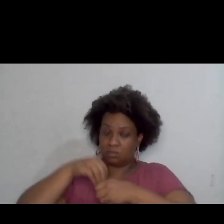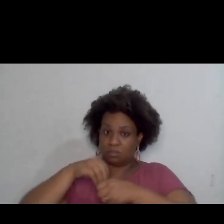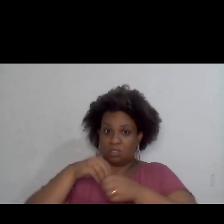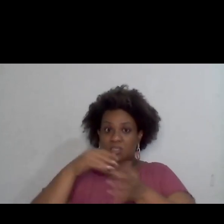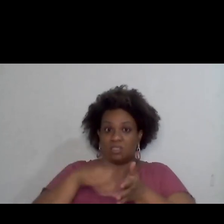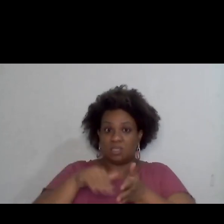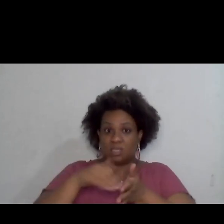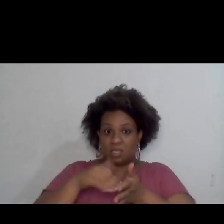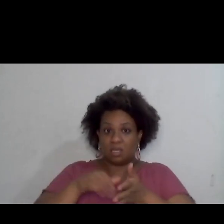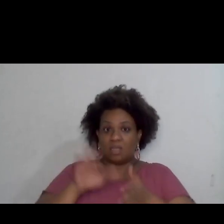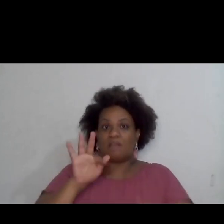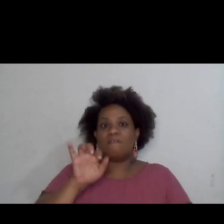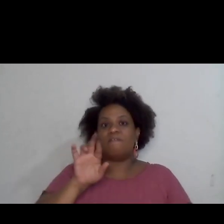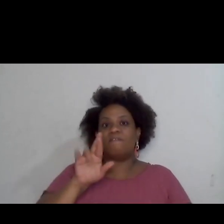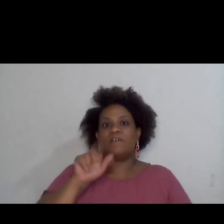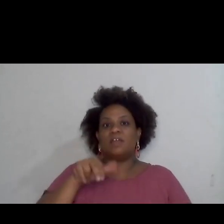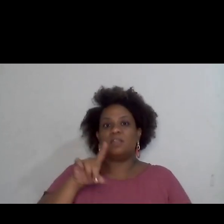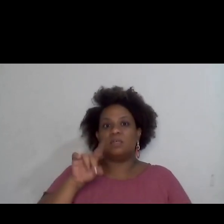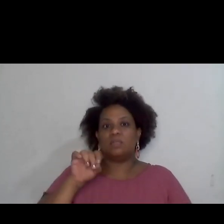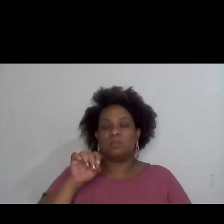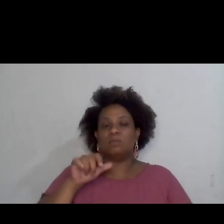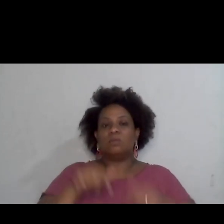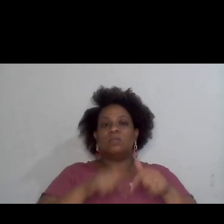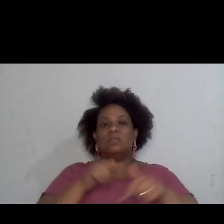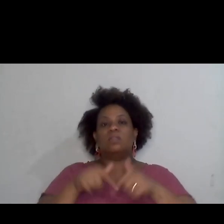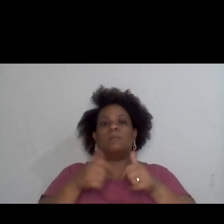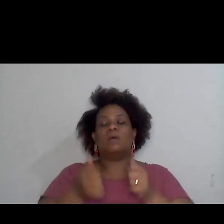Fernando, que trabalha junto com o Fórum de Dirigentes Culturais do Brasil,